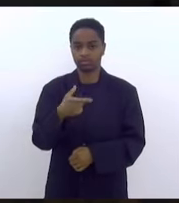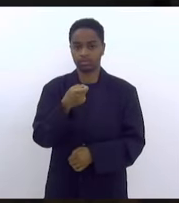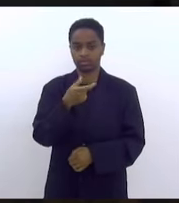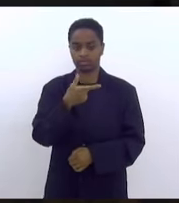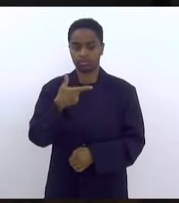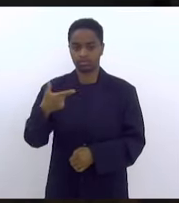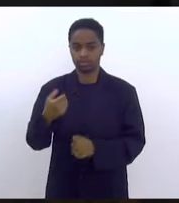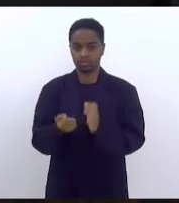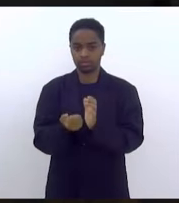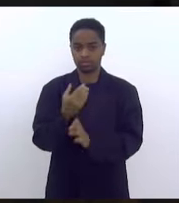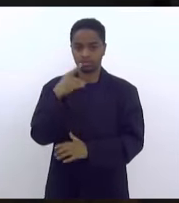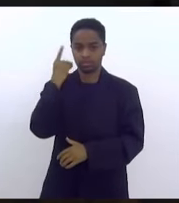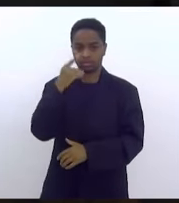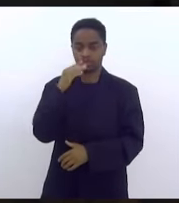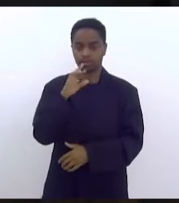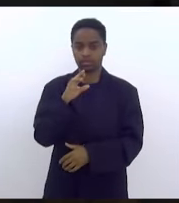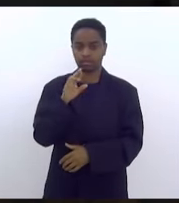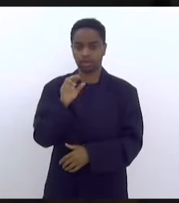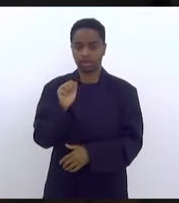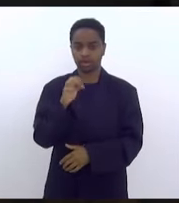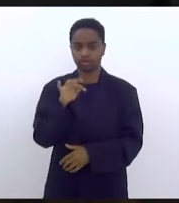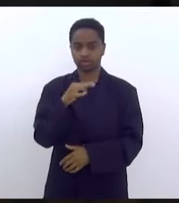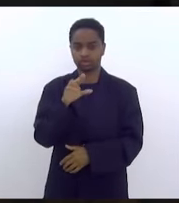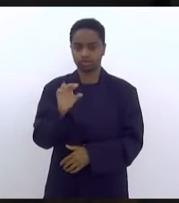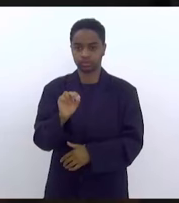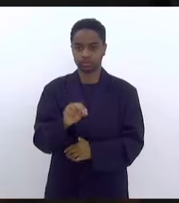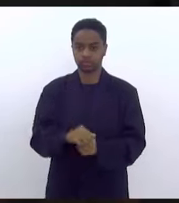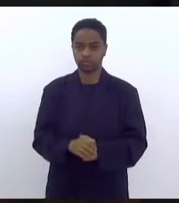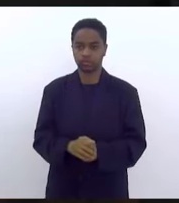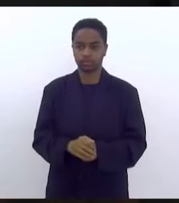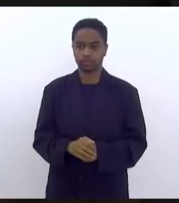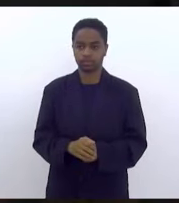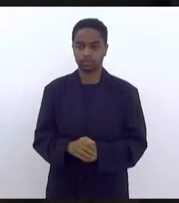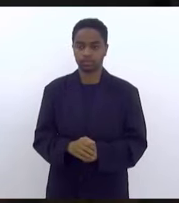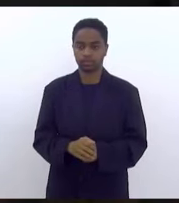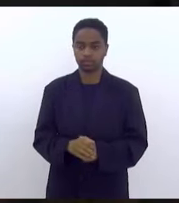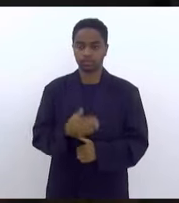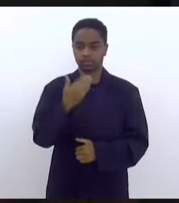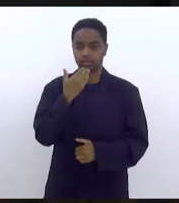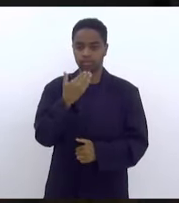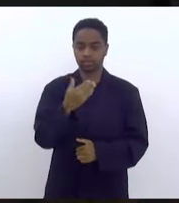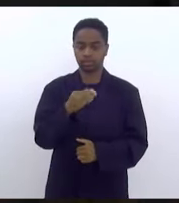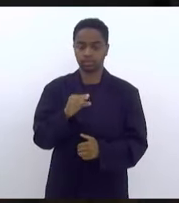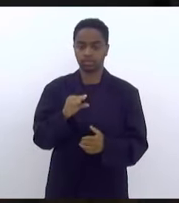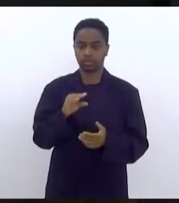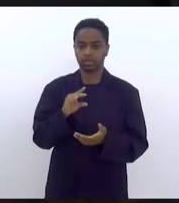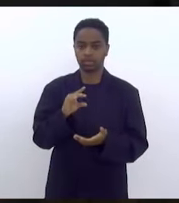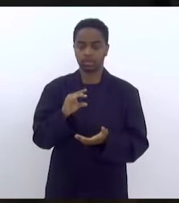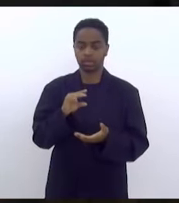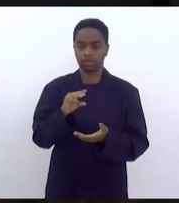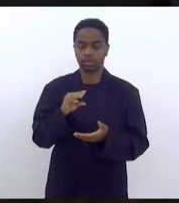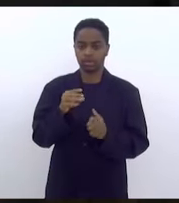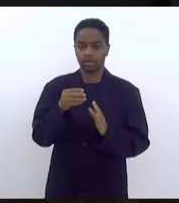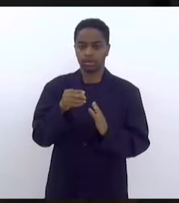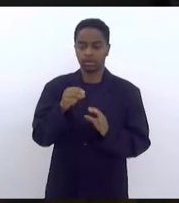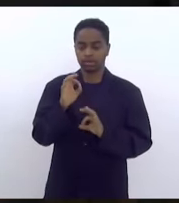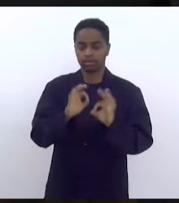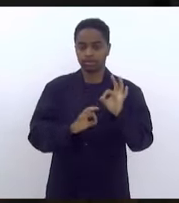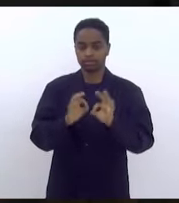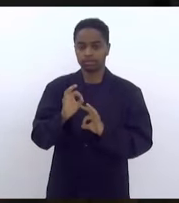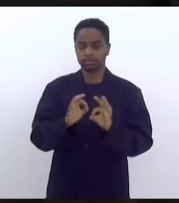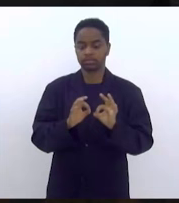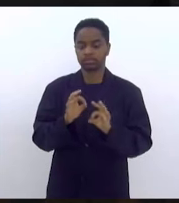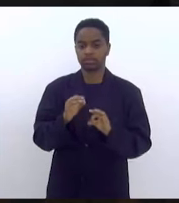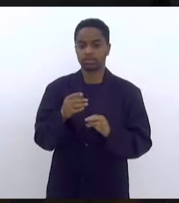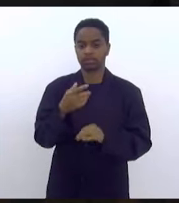603/2022, de autoria do deputado Giovanni Ratinho, que requeiro que seja oficiado o excelentíssimo senhor governador do estado do Rio de Janeiro,